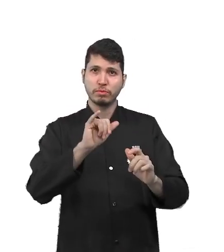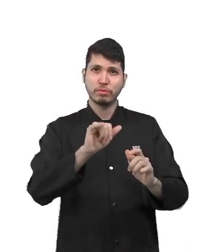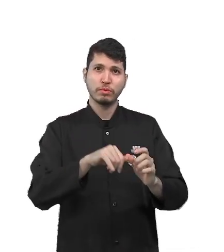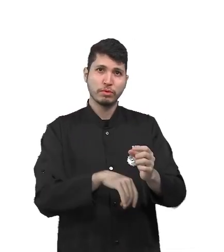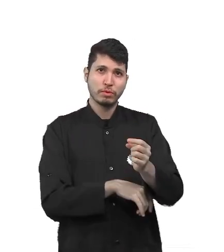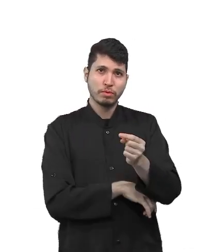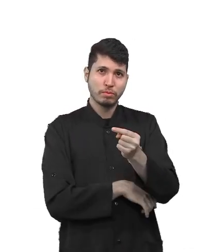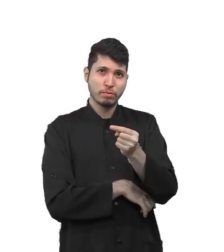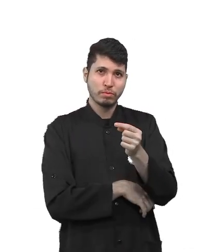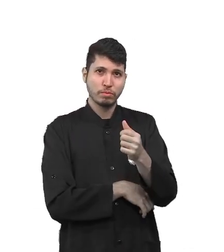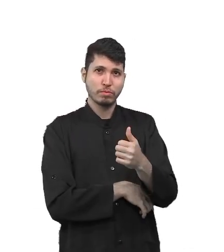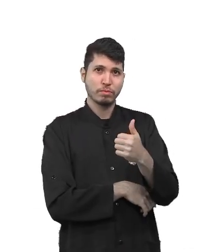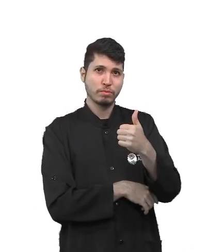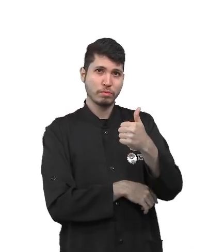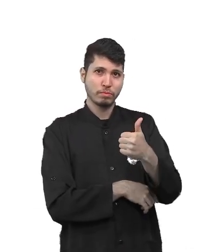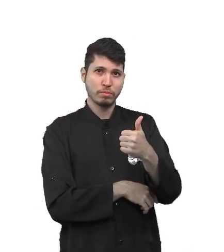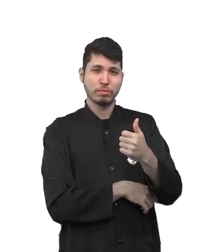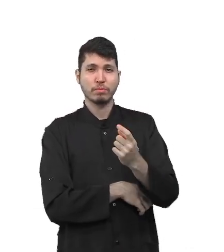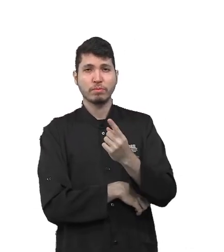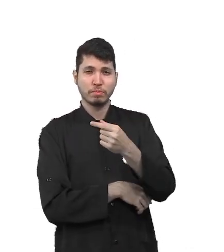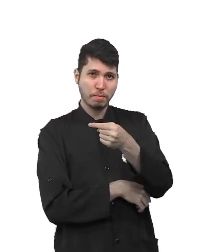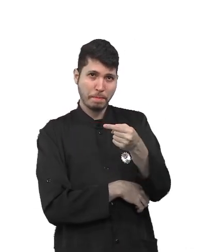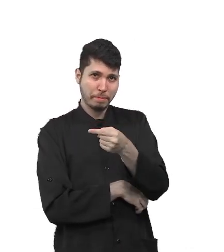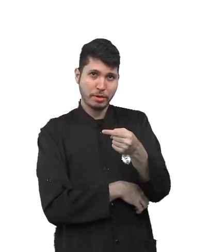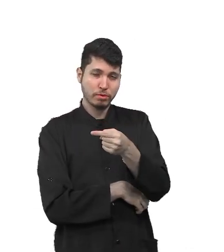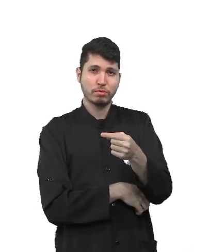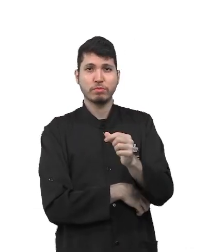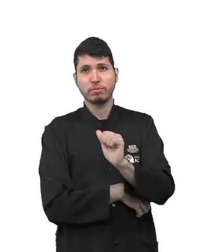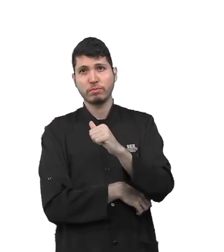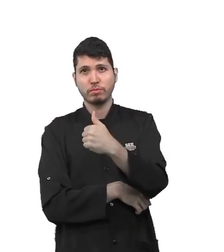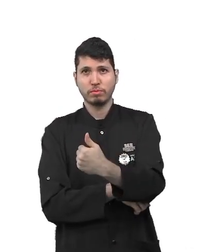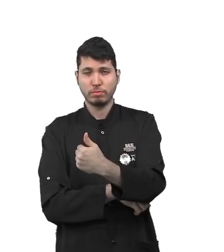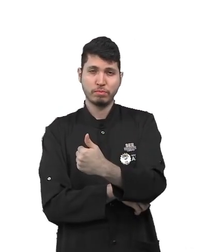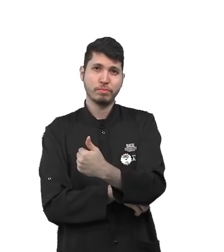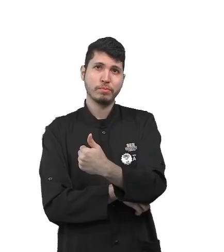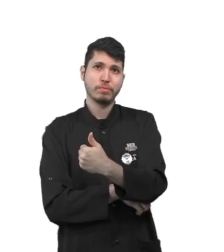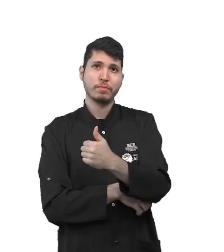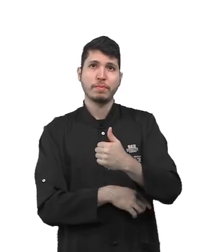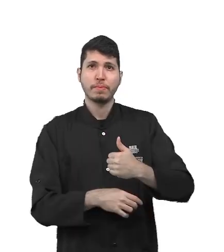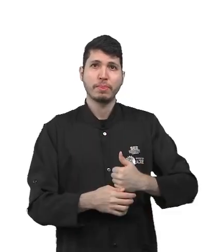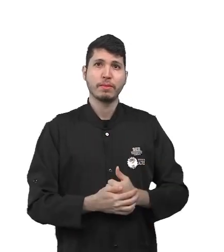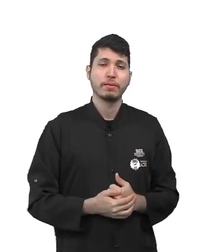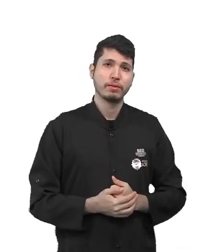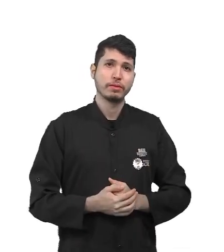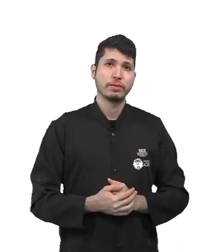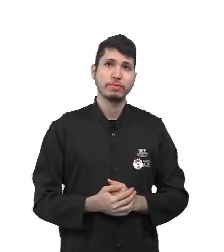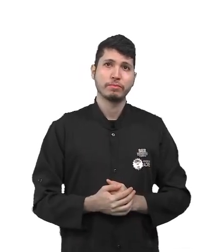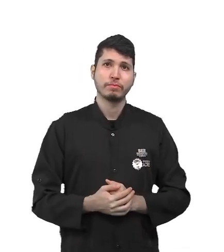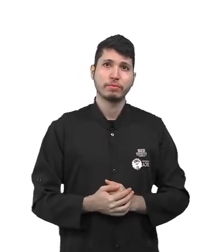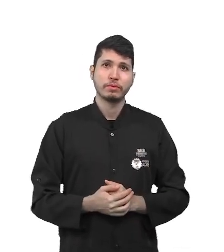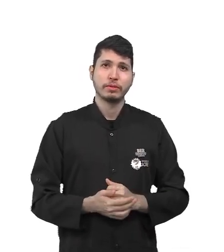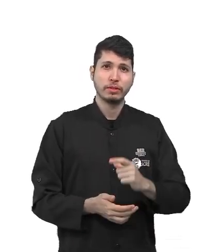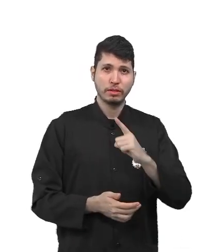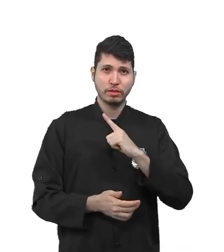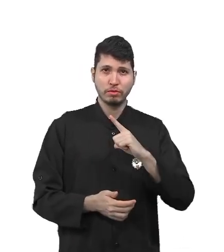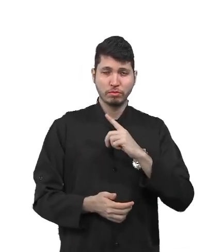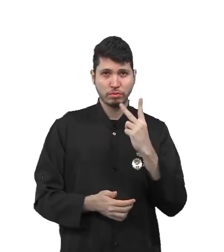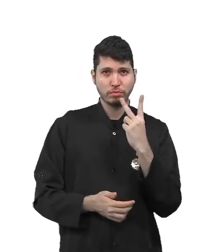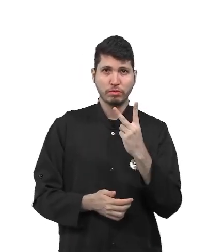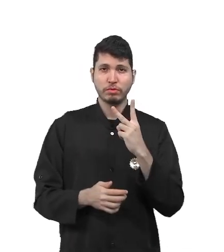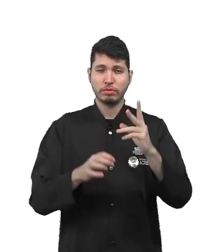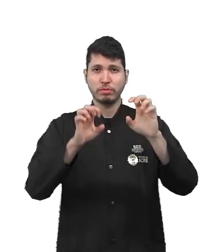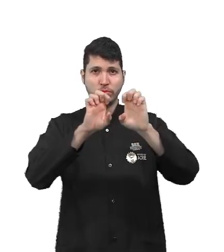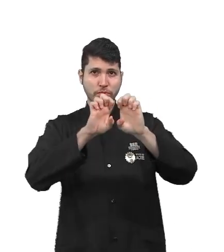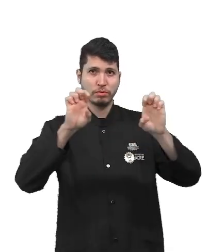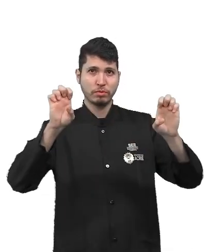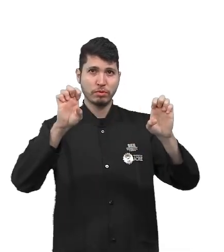1. E já identifiquei o ponto de mínimo também. Vamos lá? Próxima. Ponto de máximo e ponto de mínimo tem as duas fórmulas que a gente vai estar usando, tá? Uma